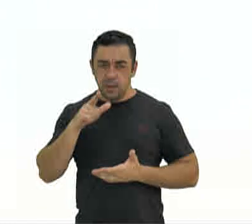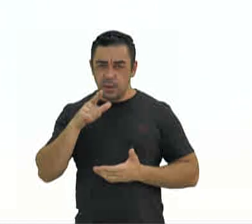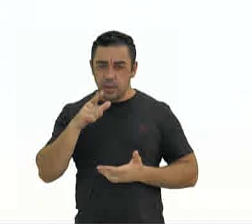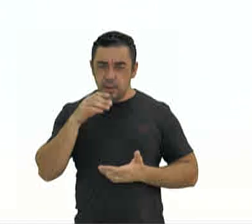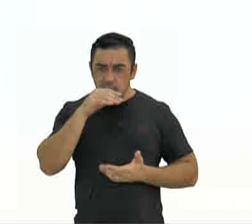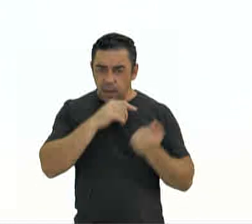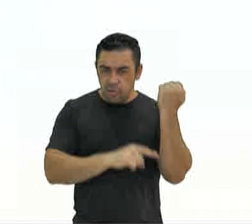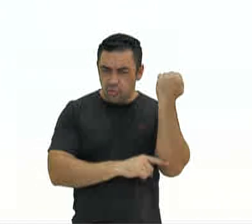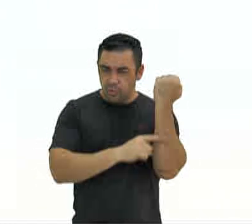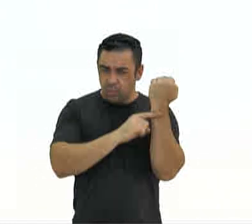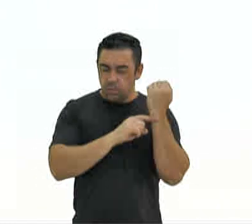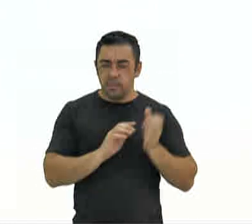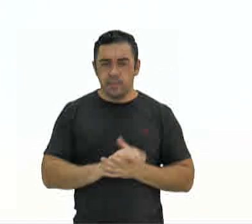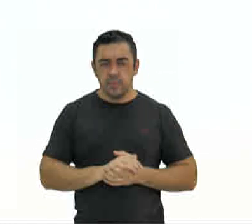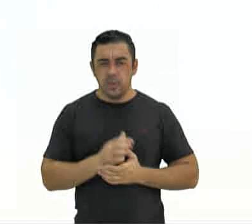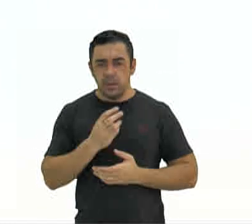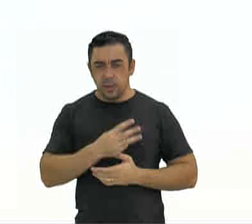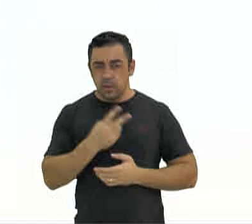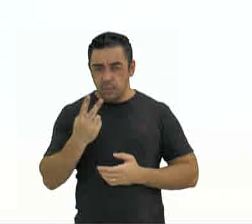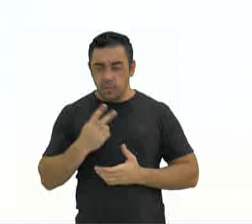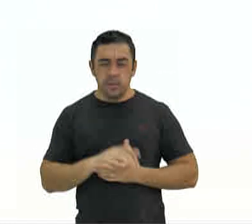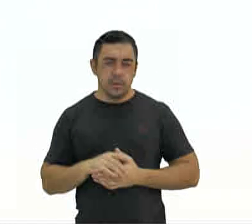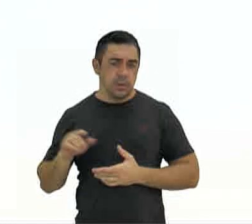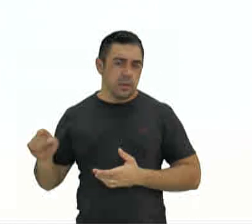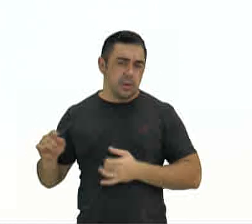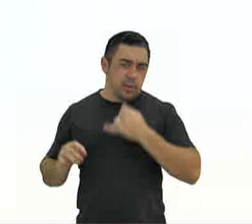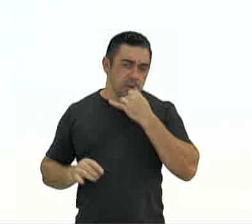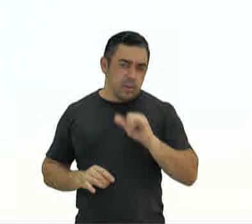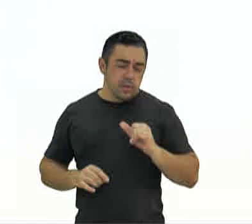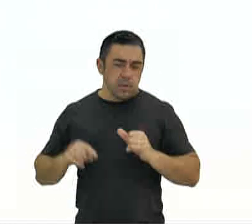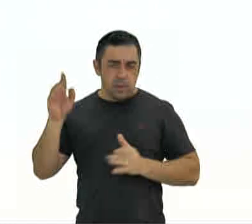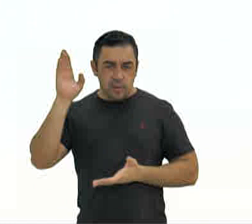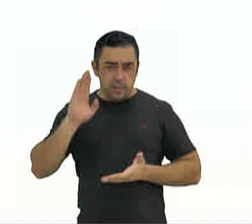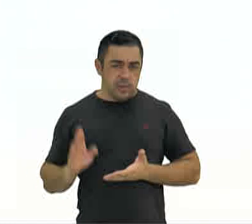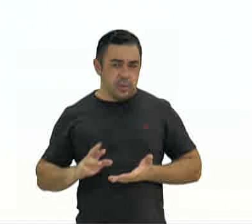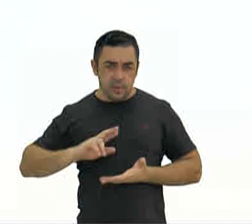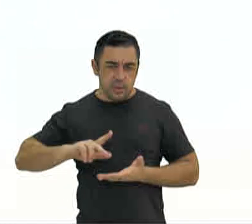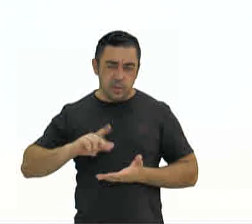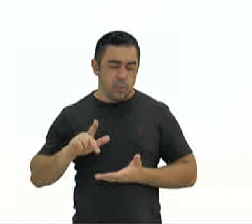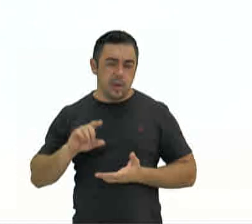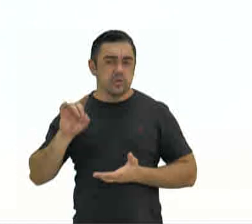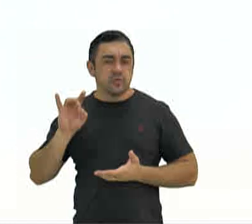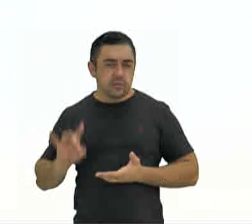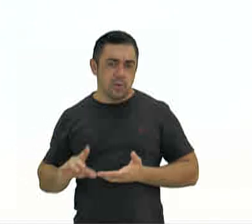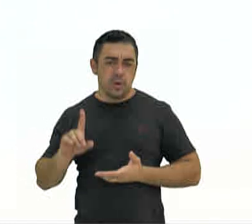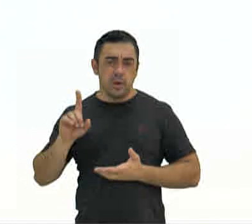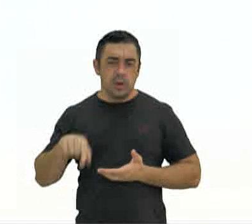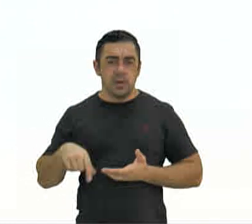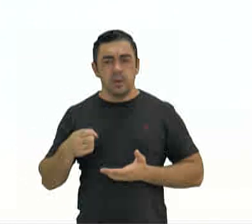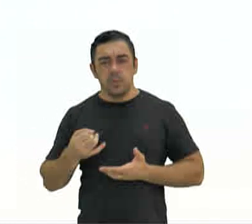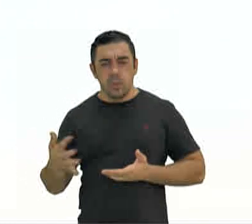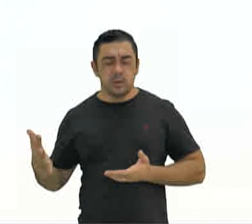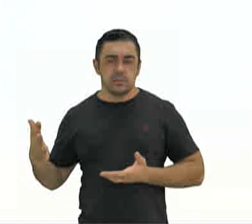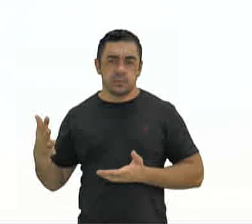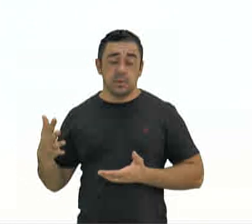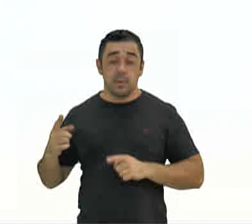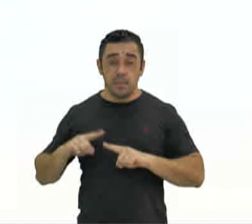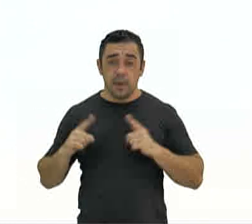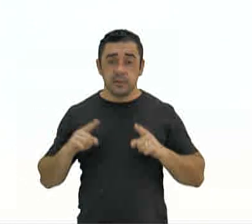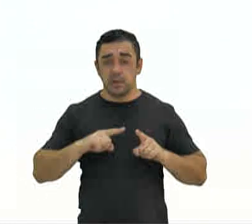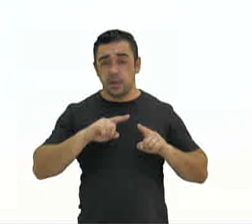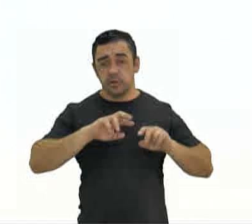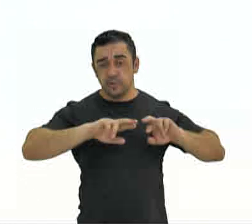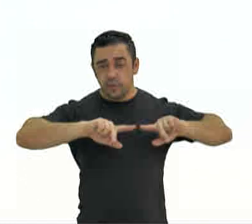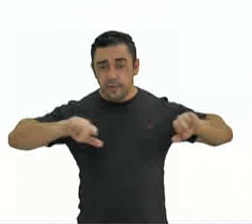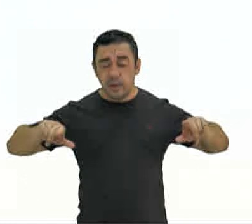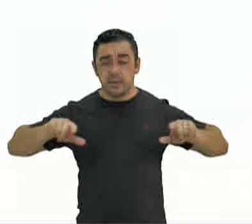termoelétricas. E número 32, a questão energética no Brasil não se reduz apenas ao potencial e à